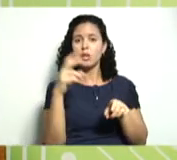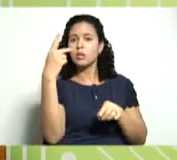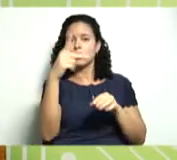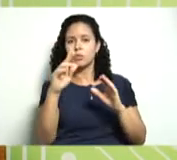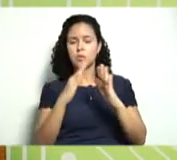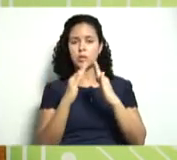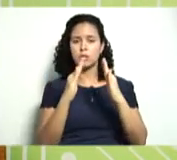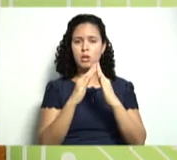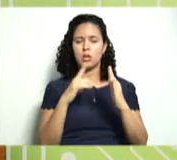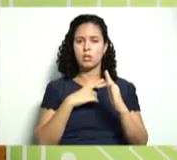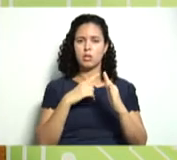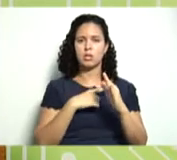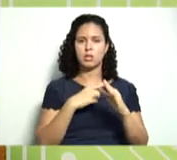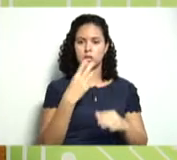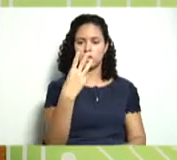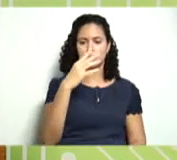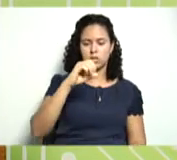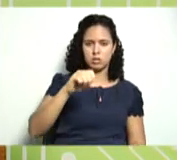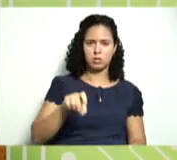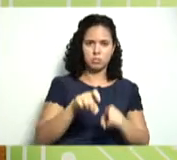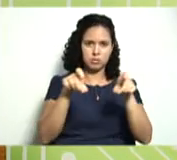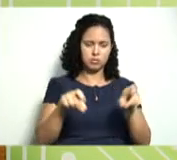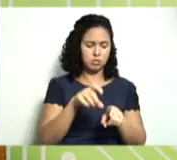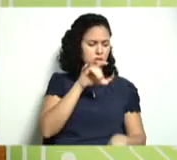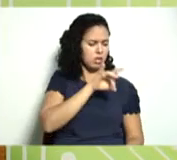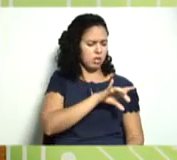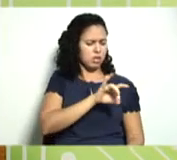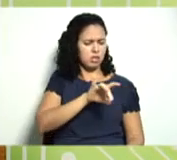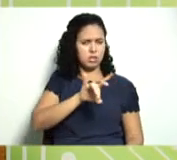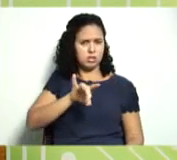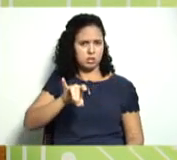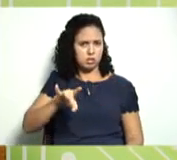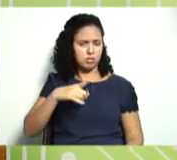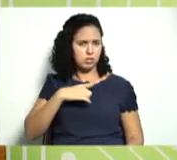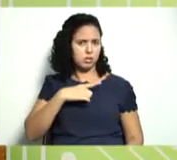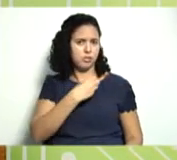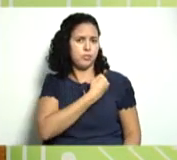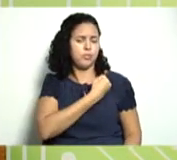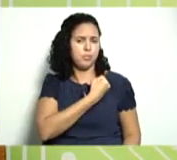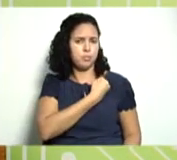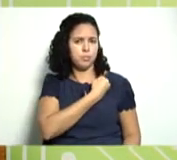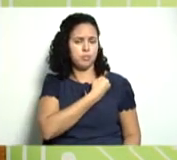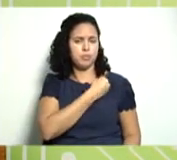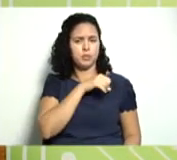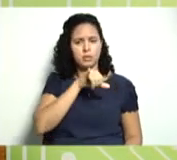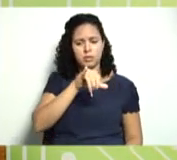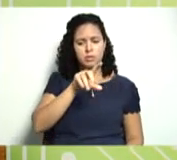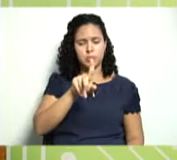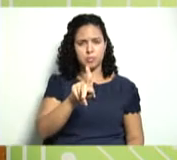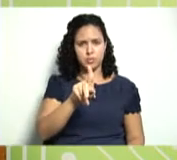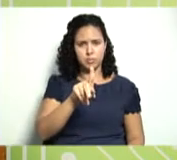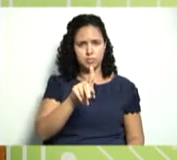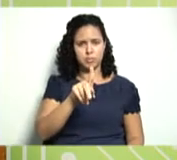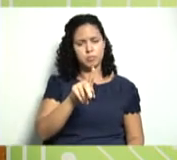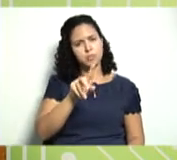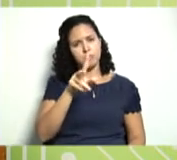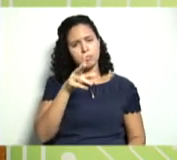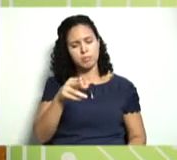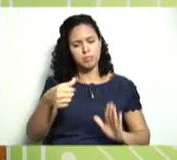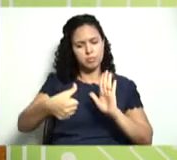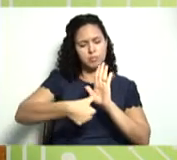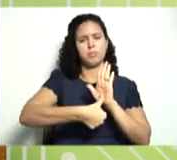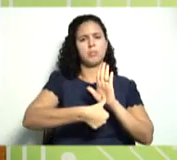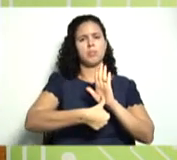cada computador vai ser um vai ter uma identificação individual o ipê individual